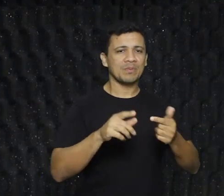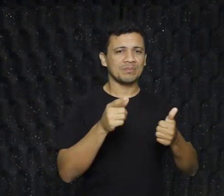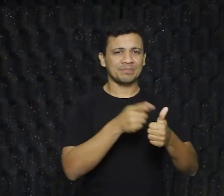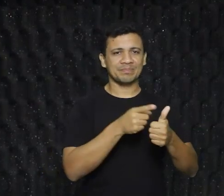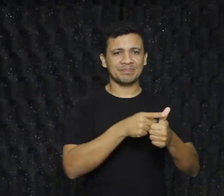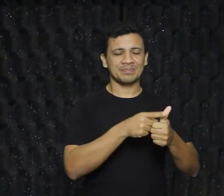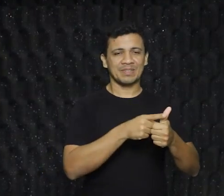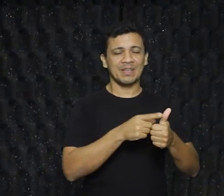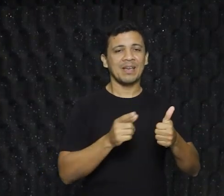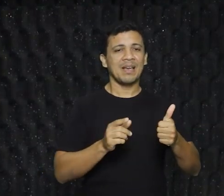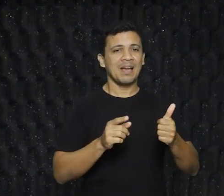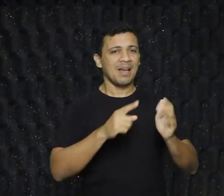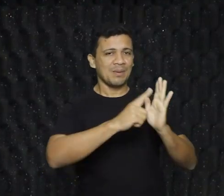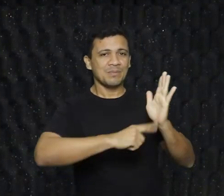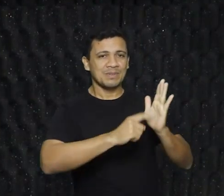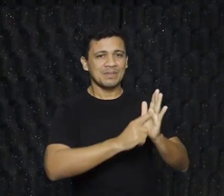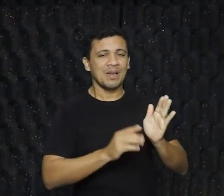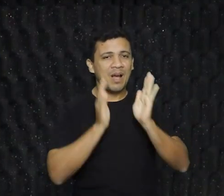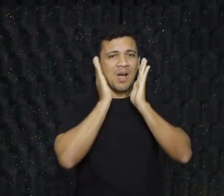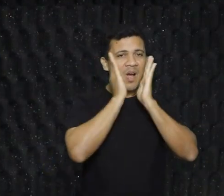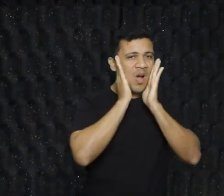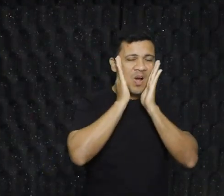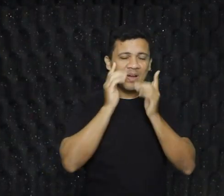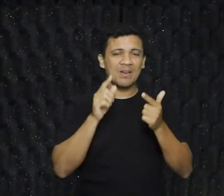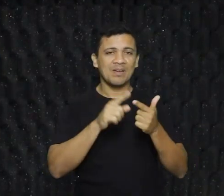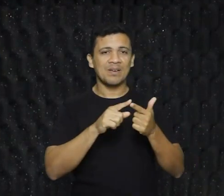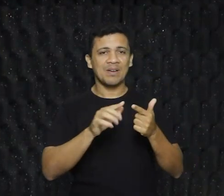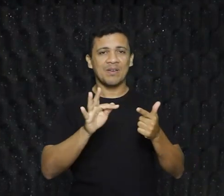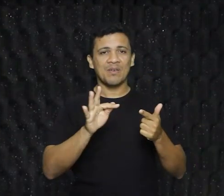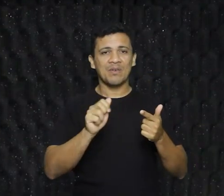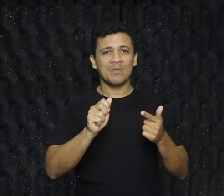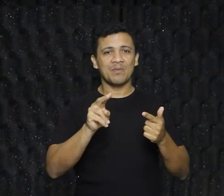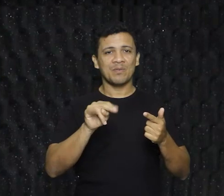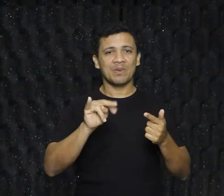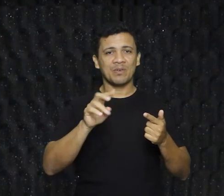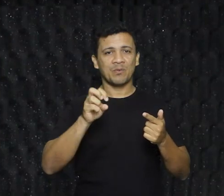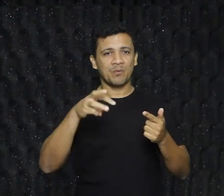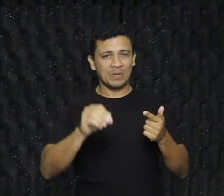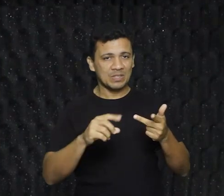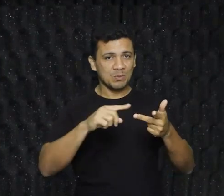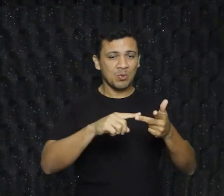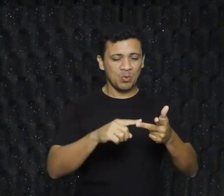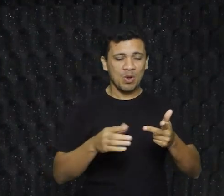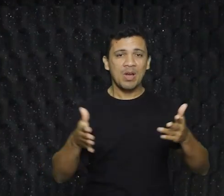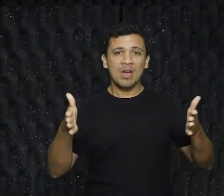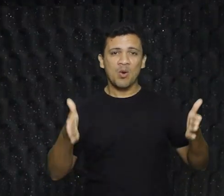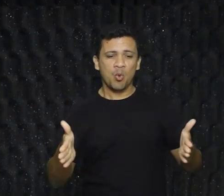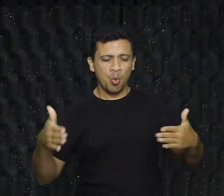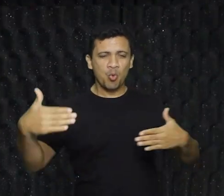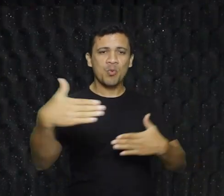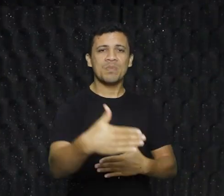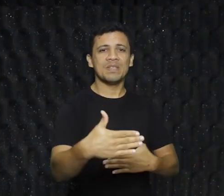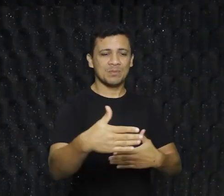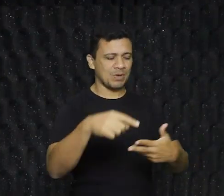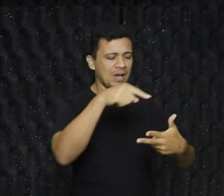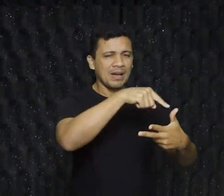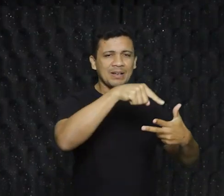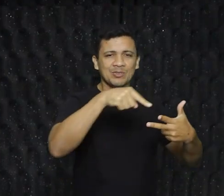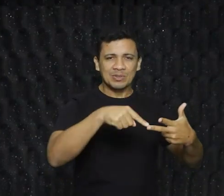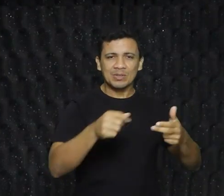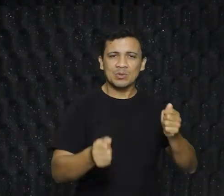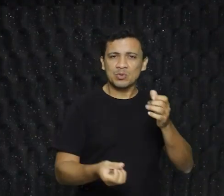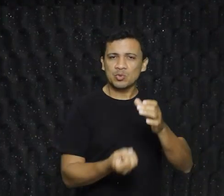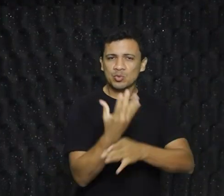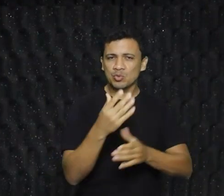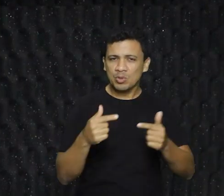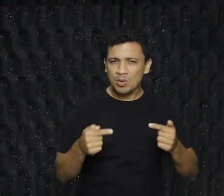Expressionismo, fauvismo e o cubismo. Elas nascem mais ou menos na mesma época. As três têm um nível de